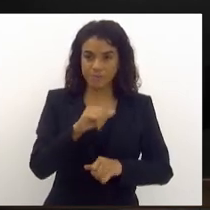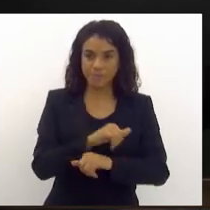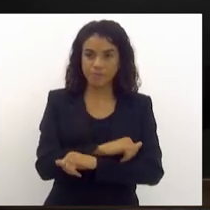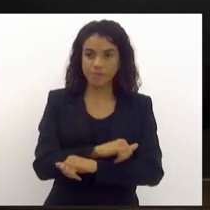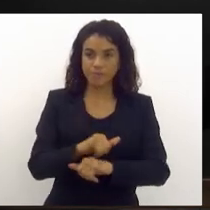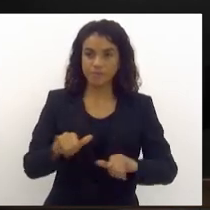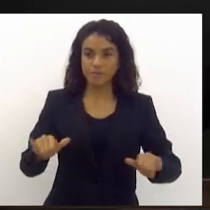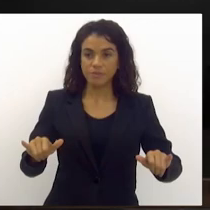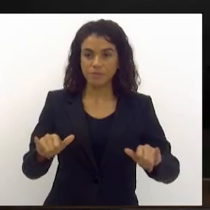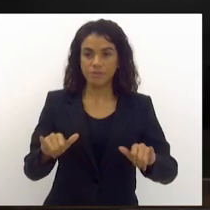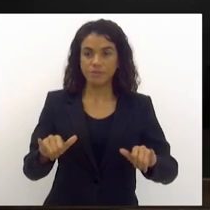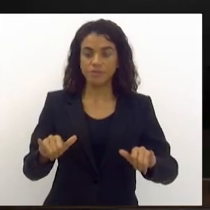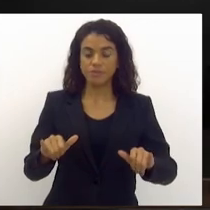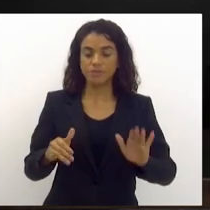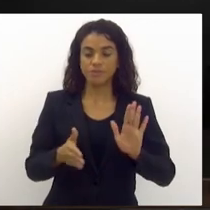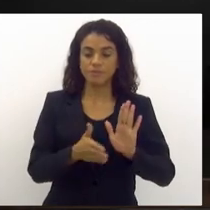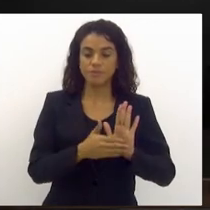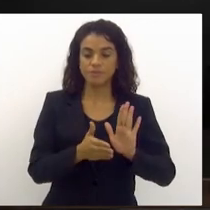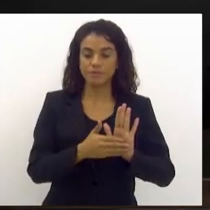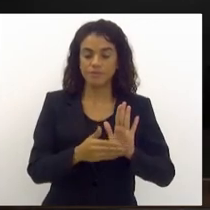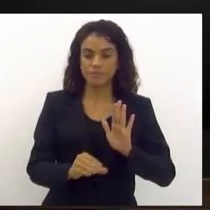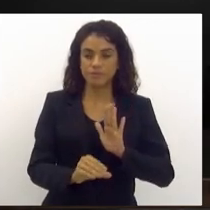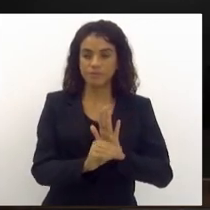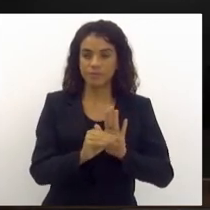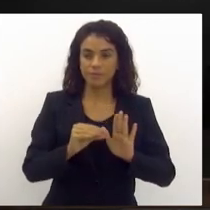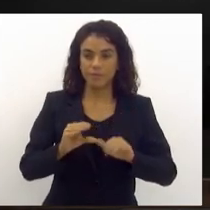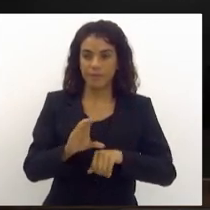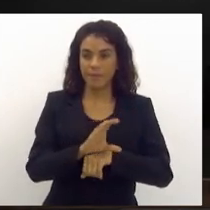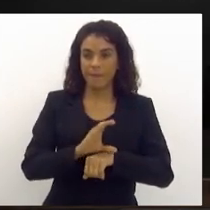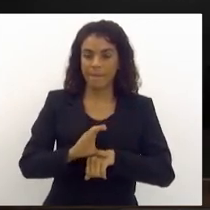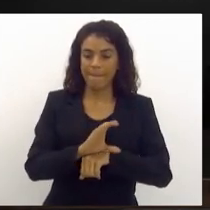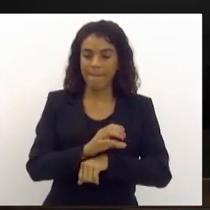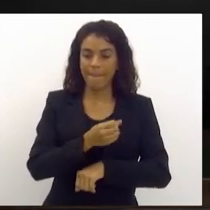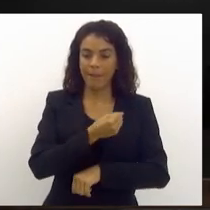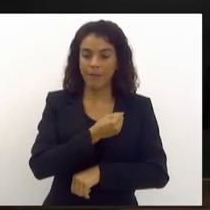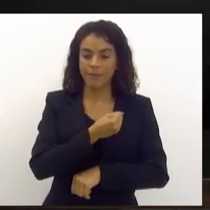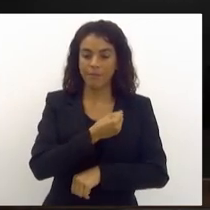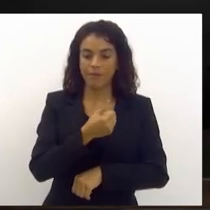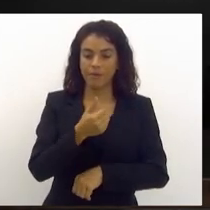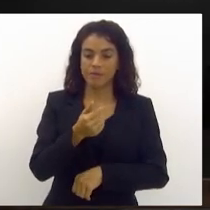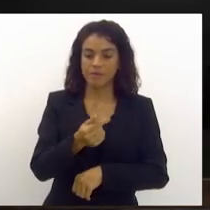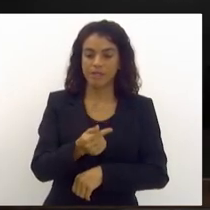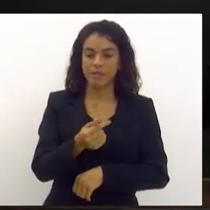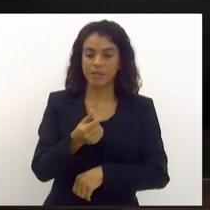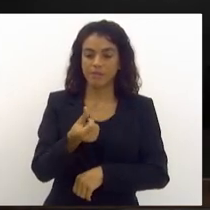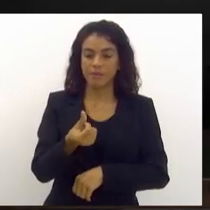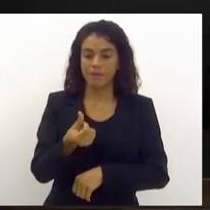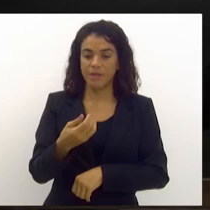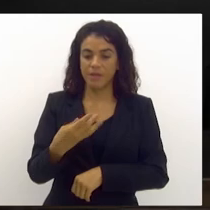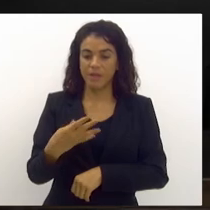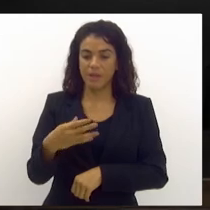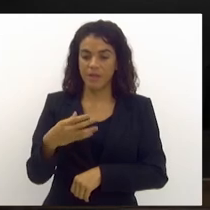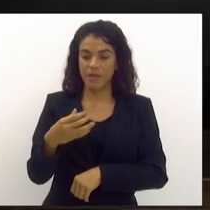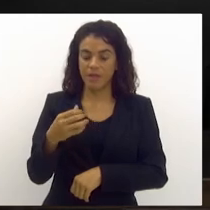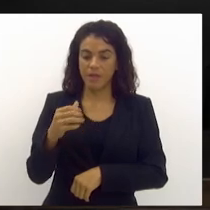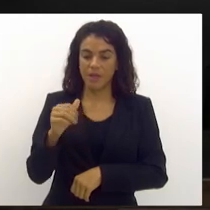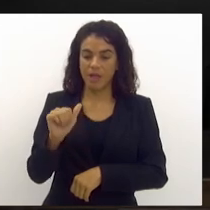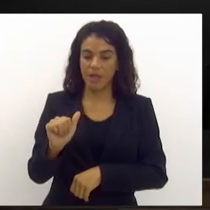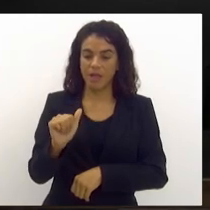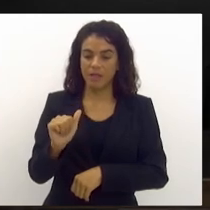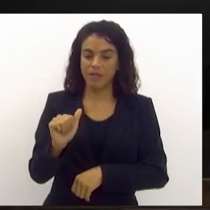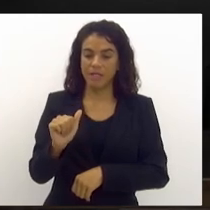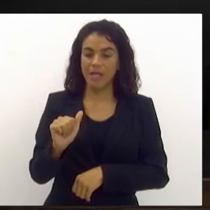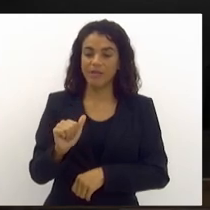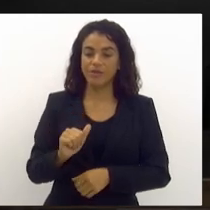Anuncio. Proposta de emenda constitucional número 76A de